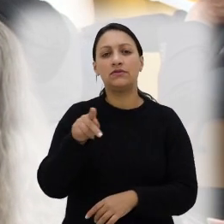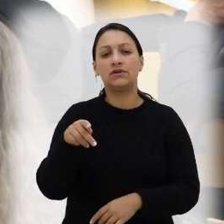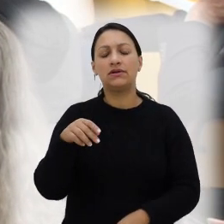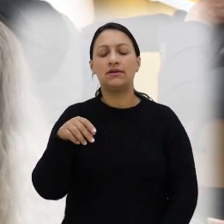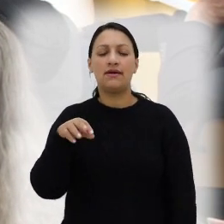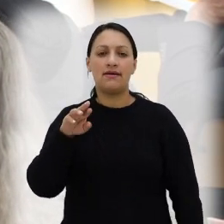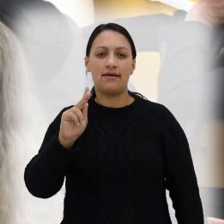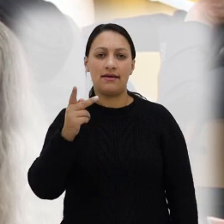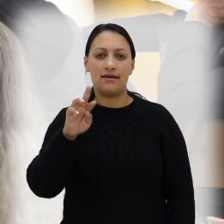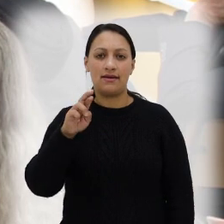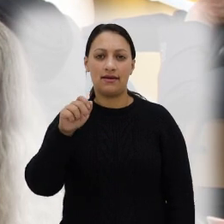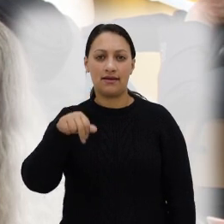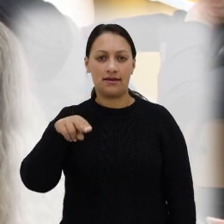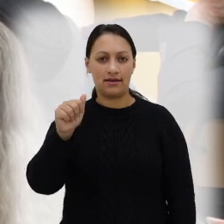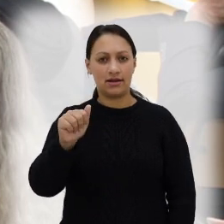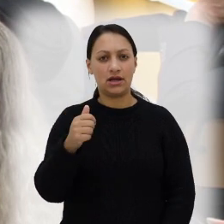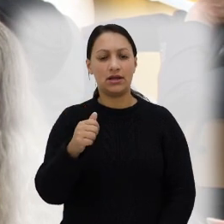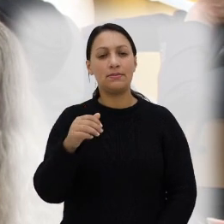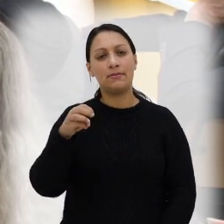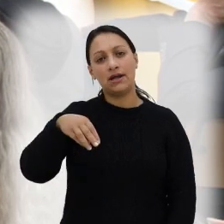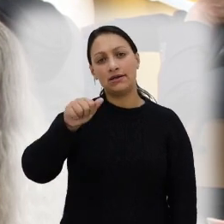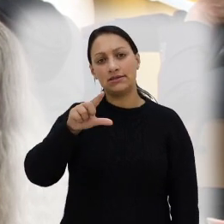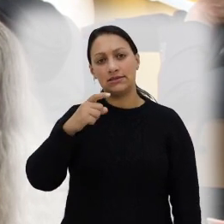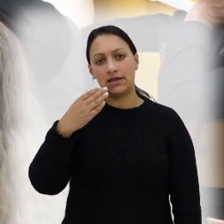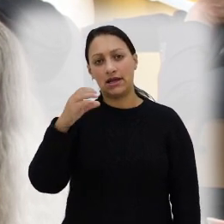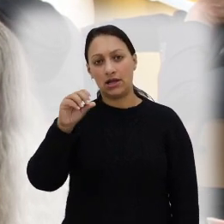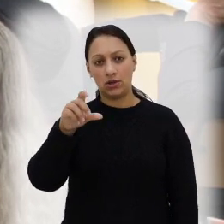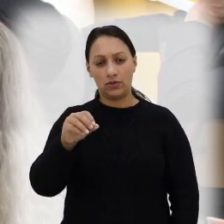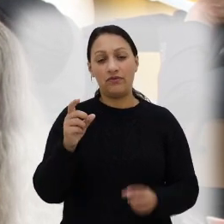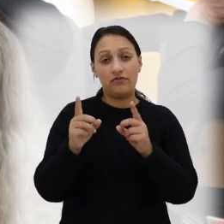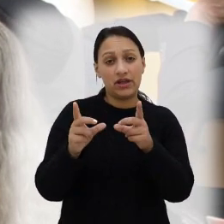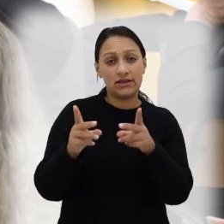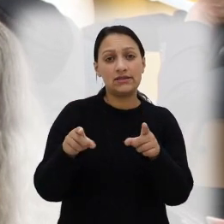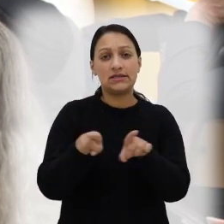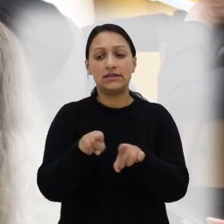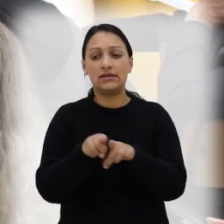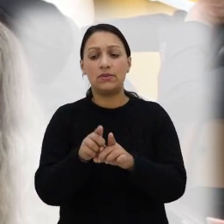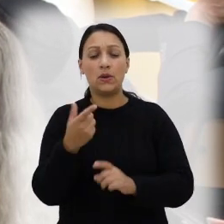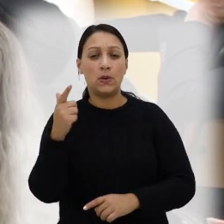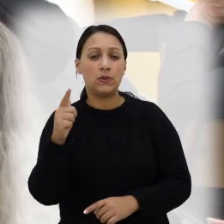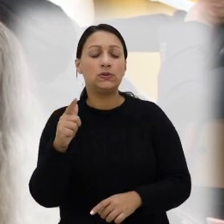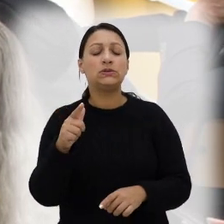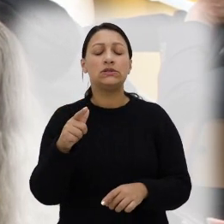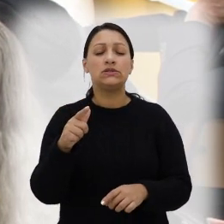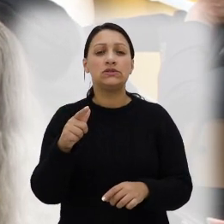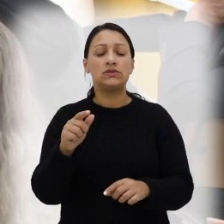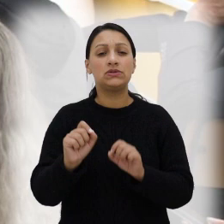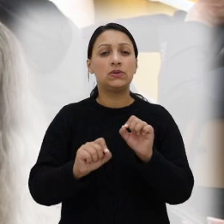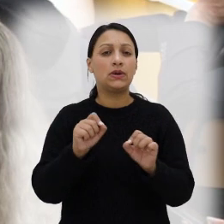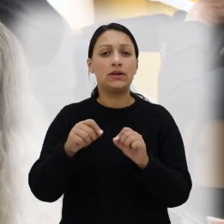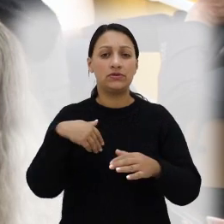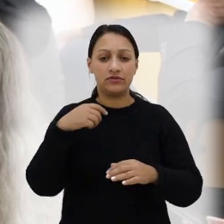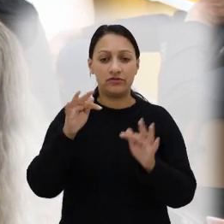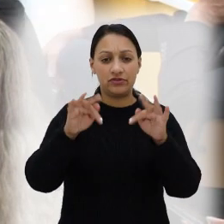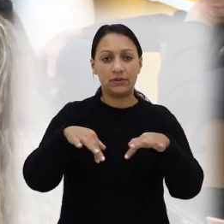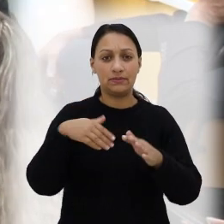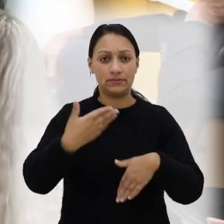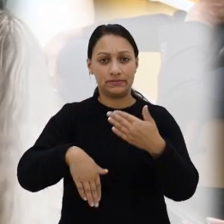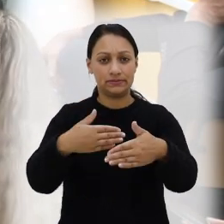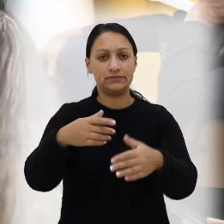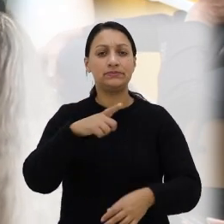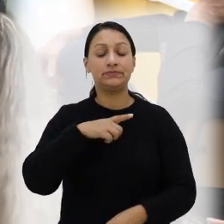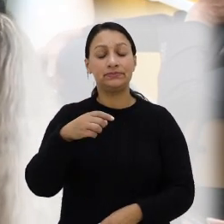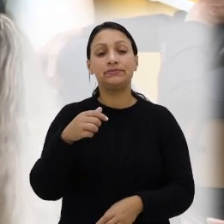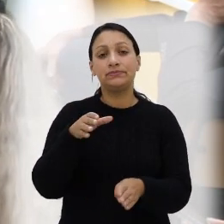Curti com vendas, o PTF, o Rafael Henrique, a gente não botou, mas ficam a gente, no final do processo, vocês vão ter ali